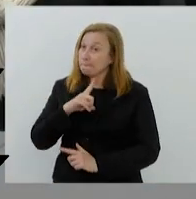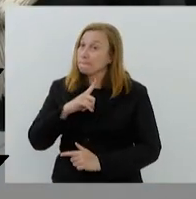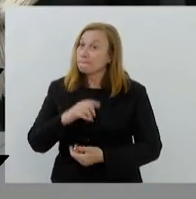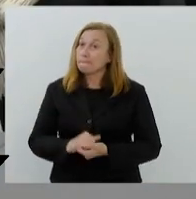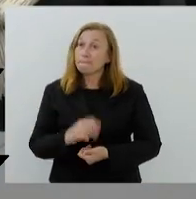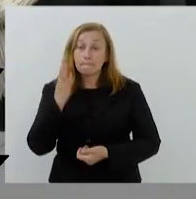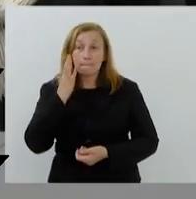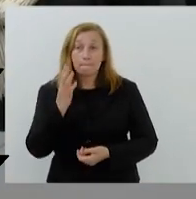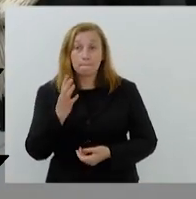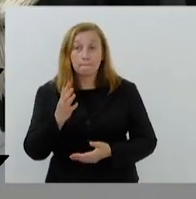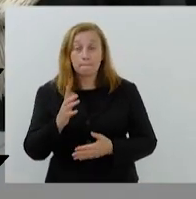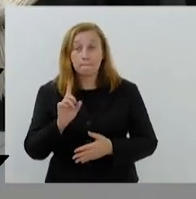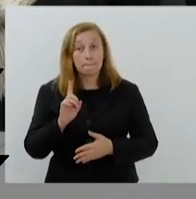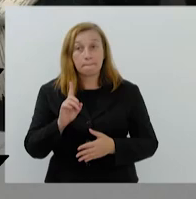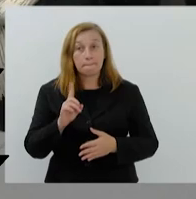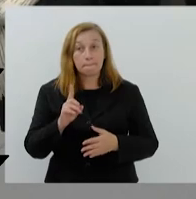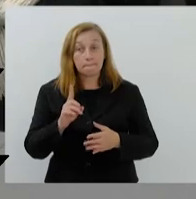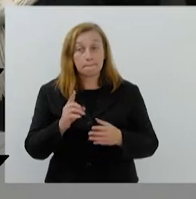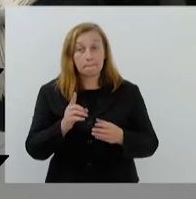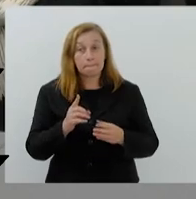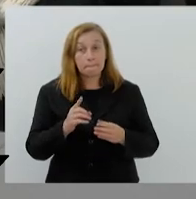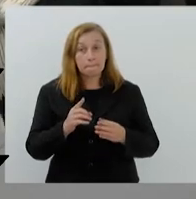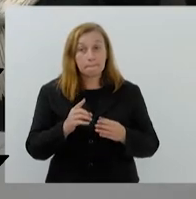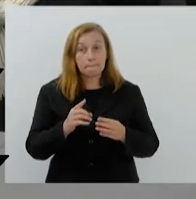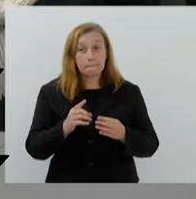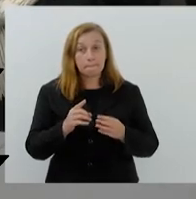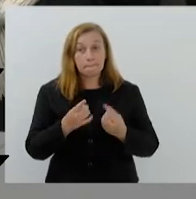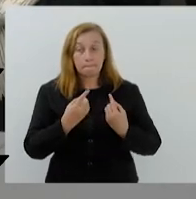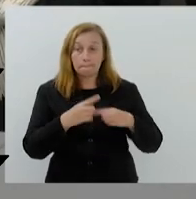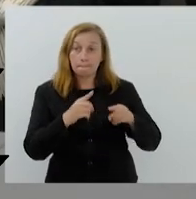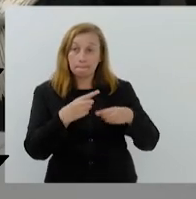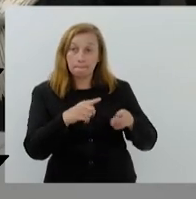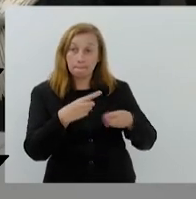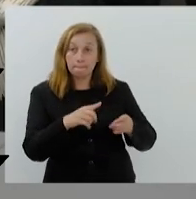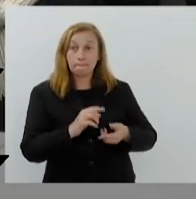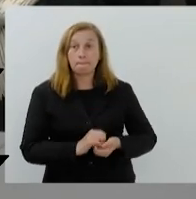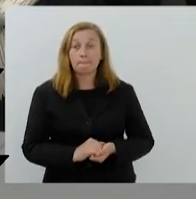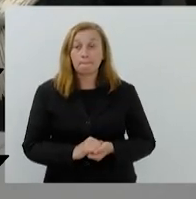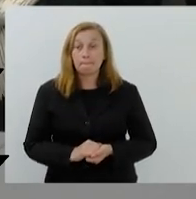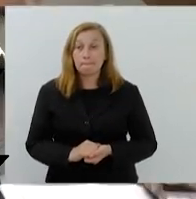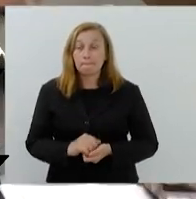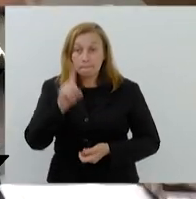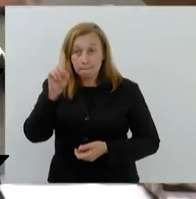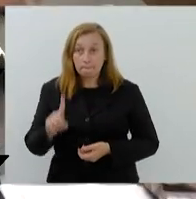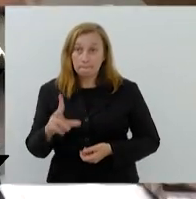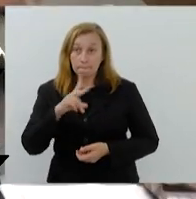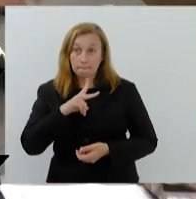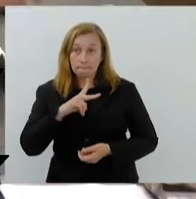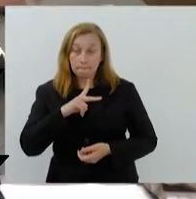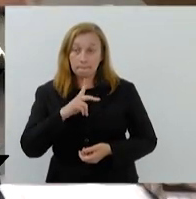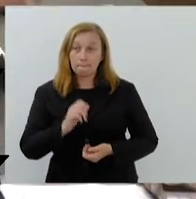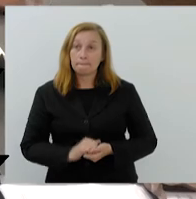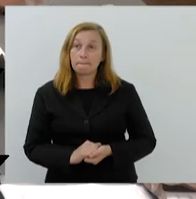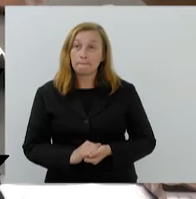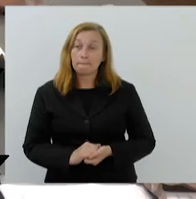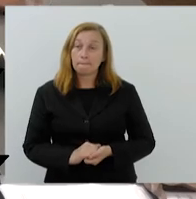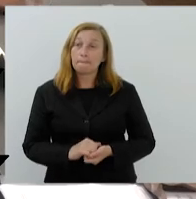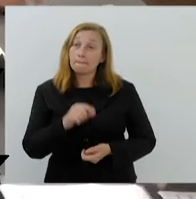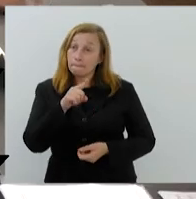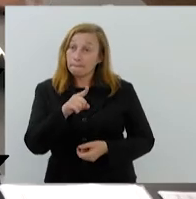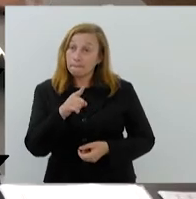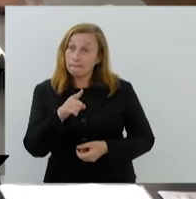ser incomodado. É o direito de privacidade. Ele está legislando aqui para o parente, não é para o devedor, na